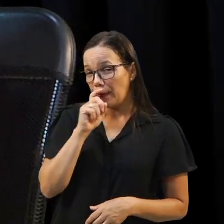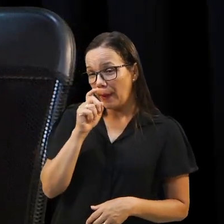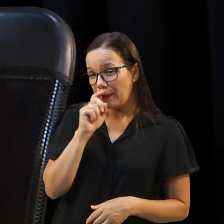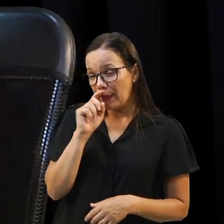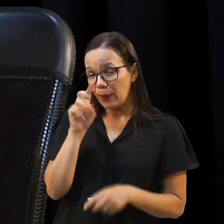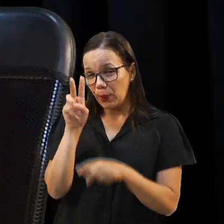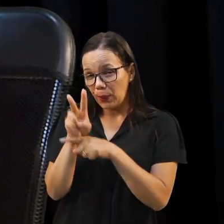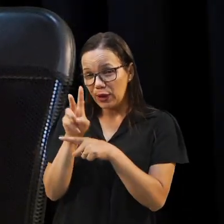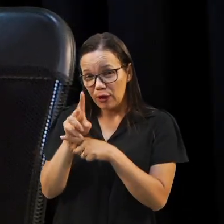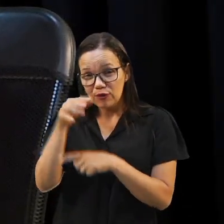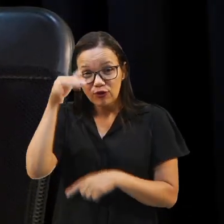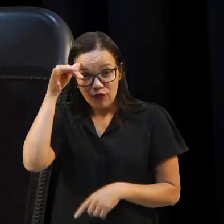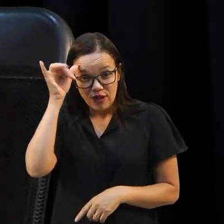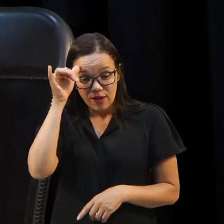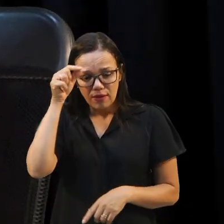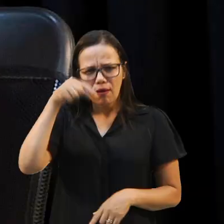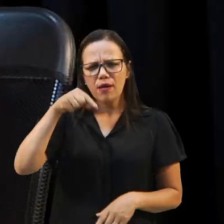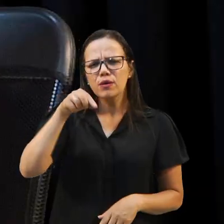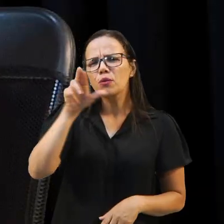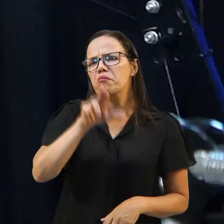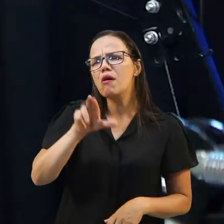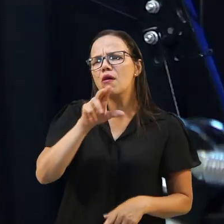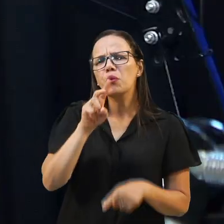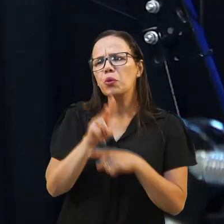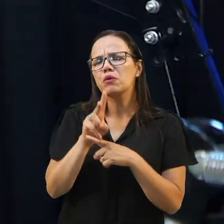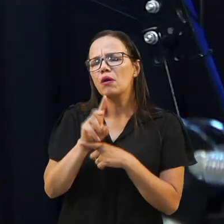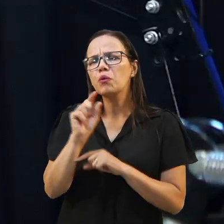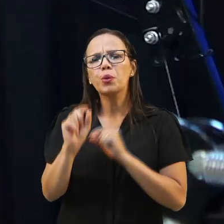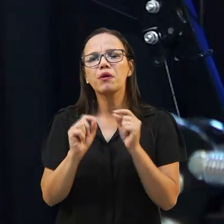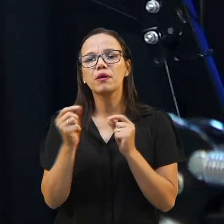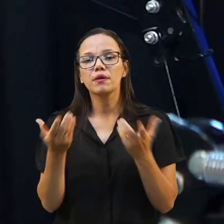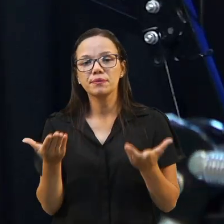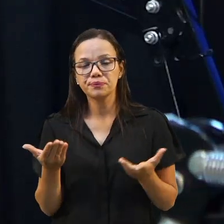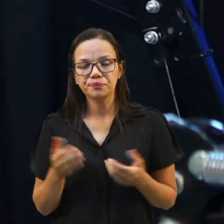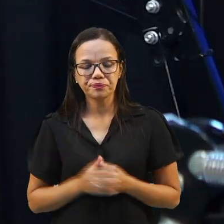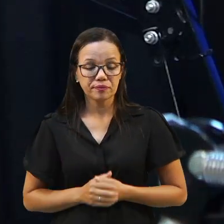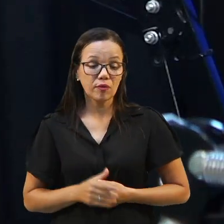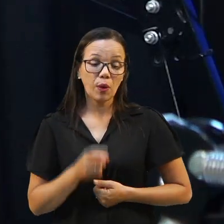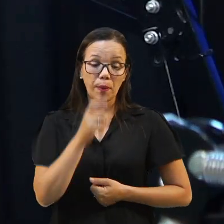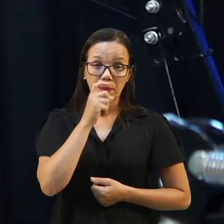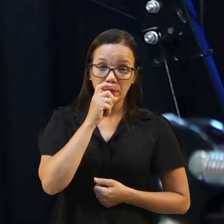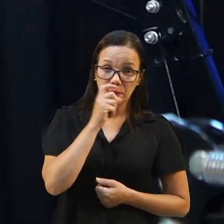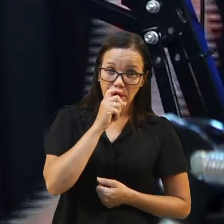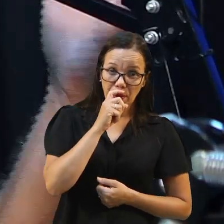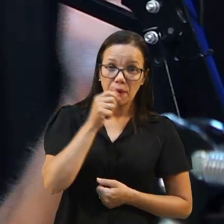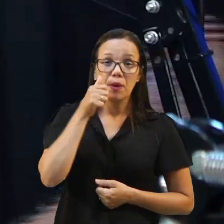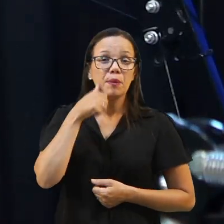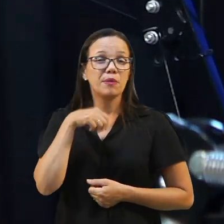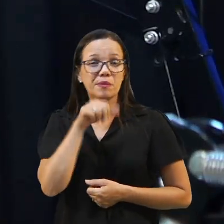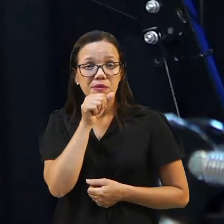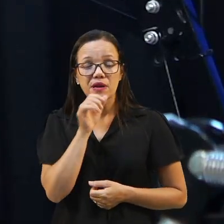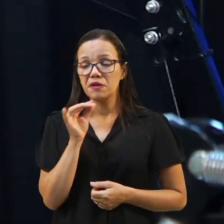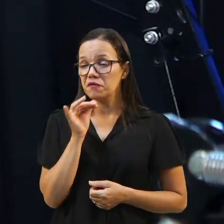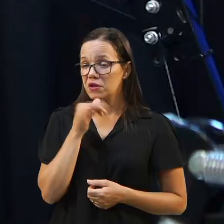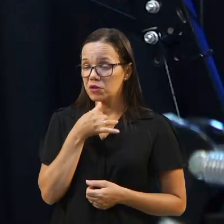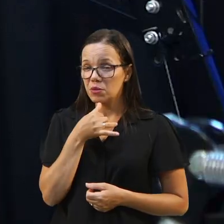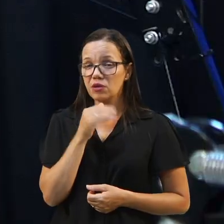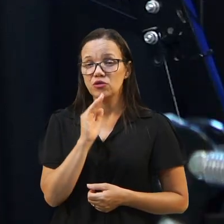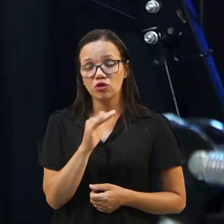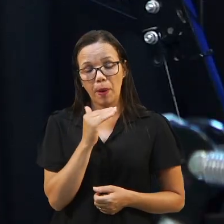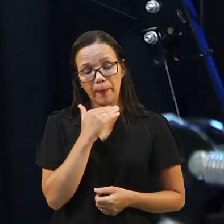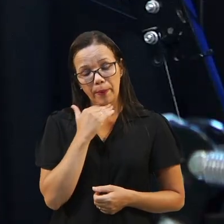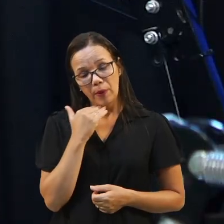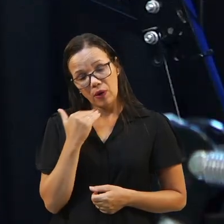com fazenda. E aqui em Uberlândia? Olha, meus pais, eles foram, infelizmente, eles não estão mais